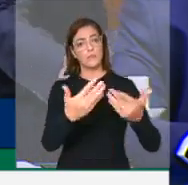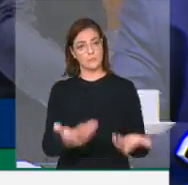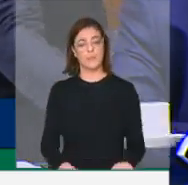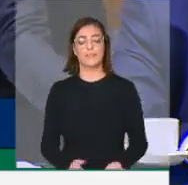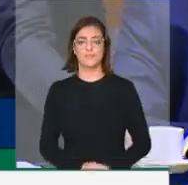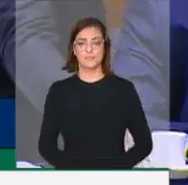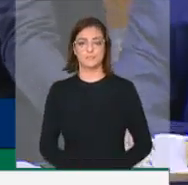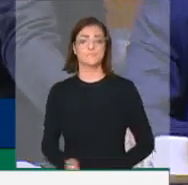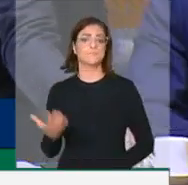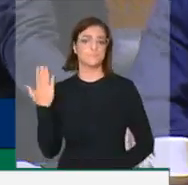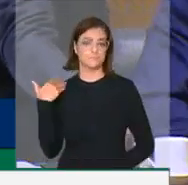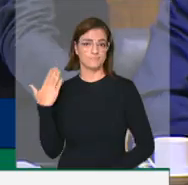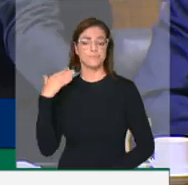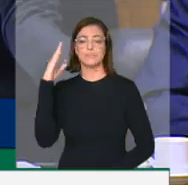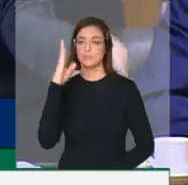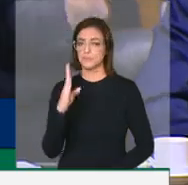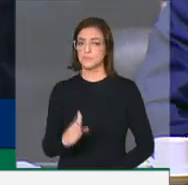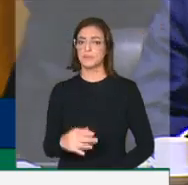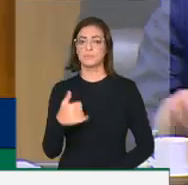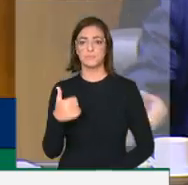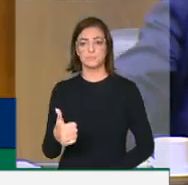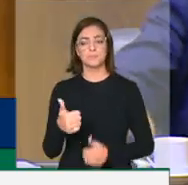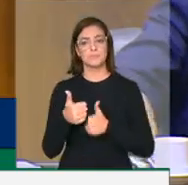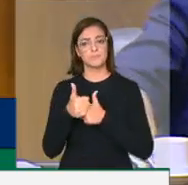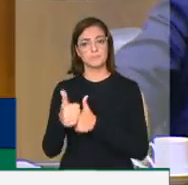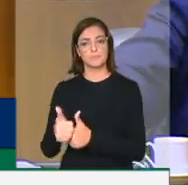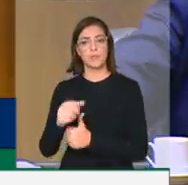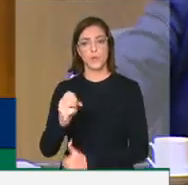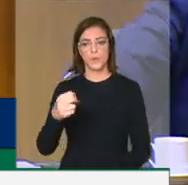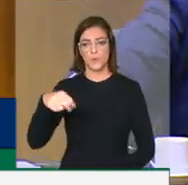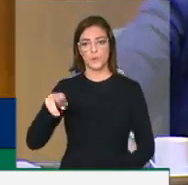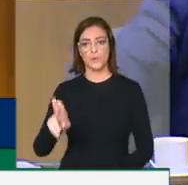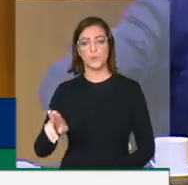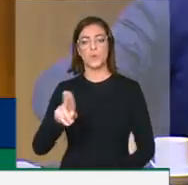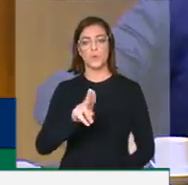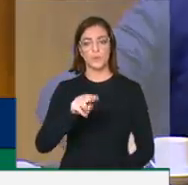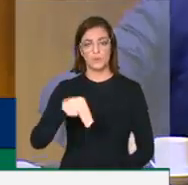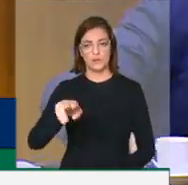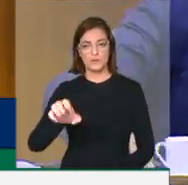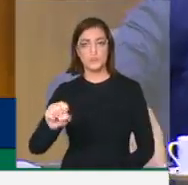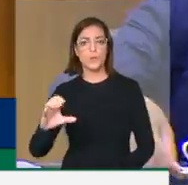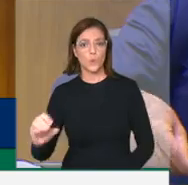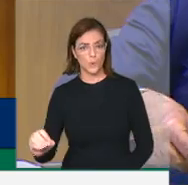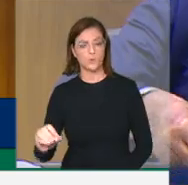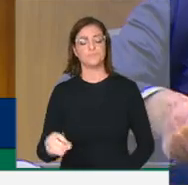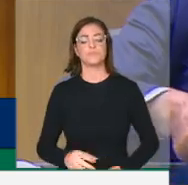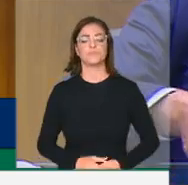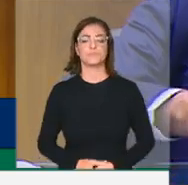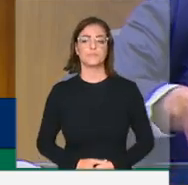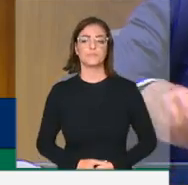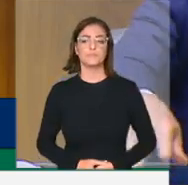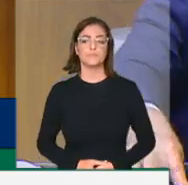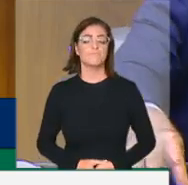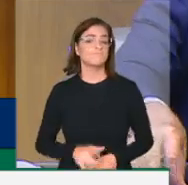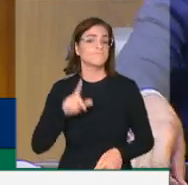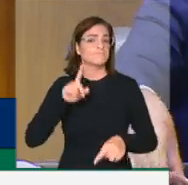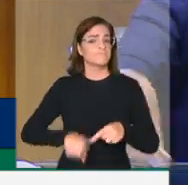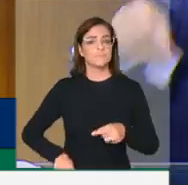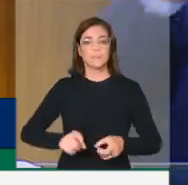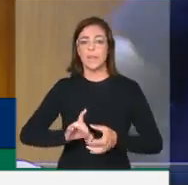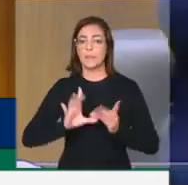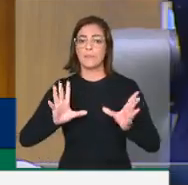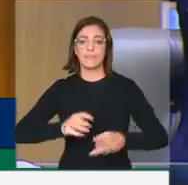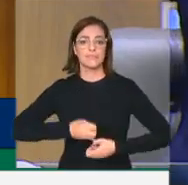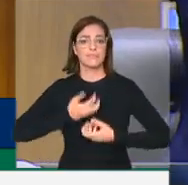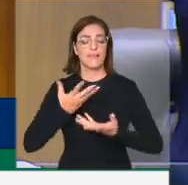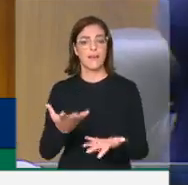Brasil havia sido um dos signatários, como na ONU e Unesco. O cerceamento da liberdade de expressão e a